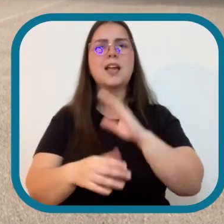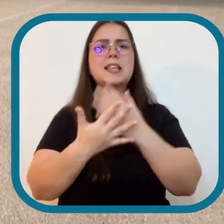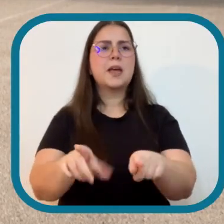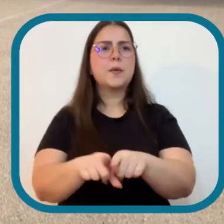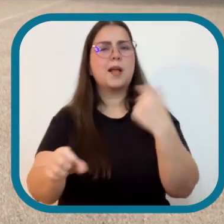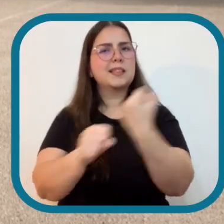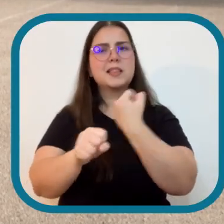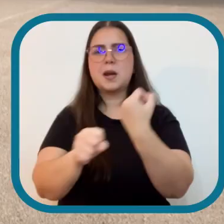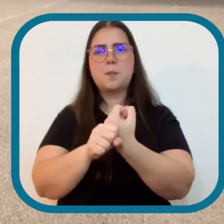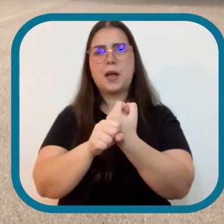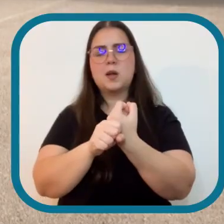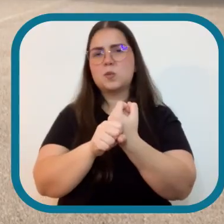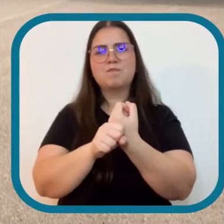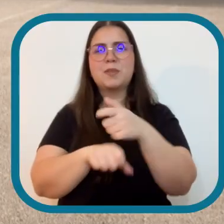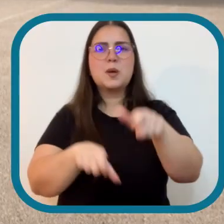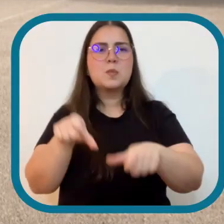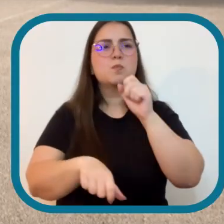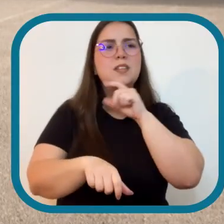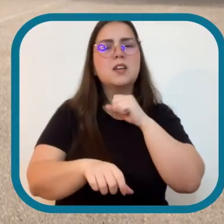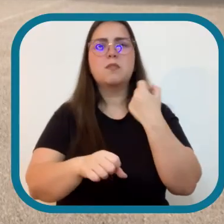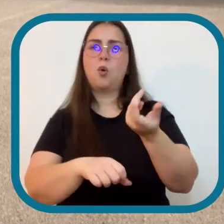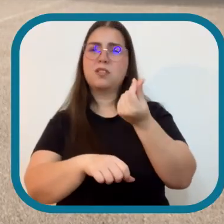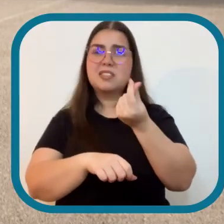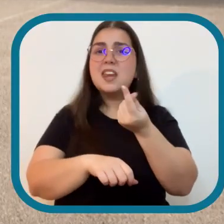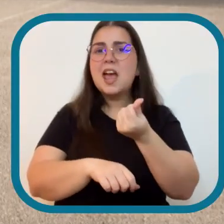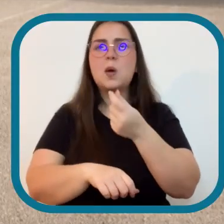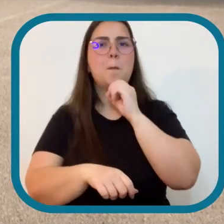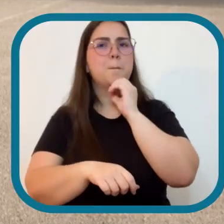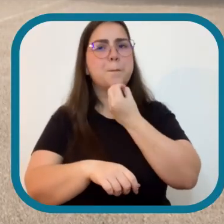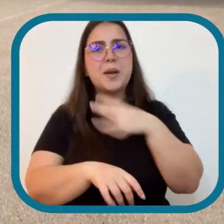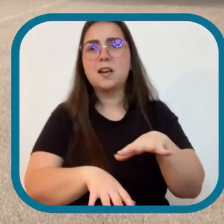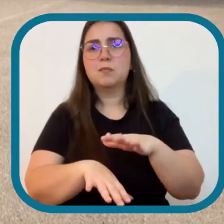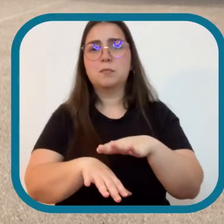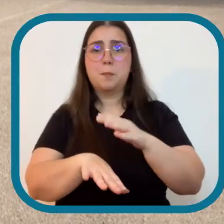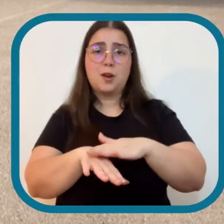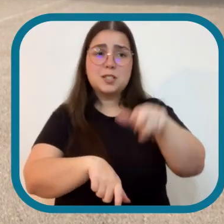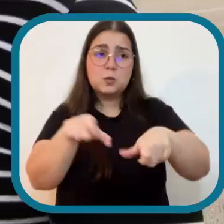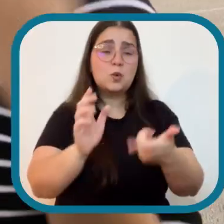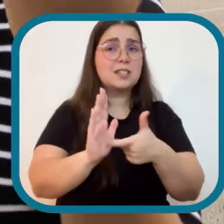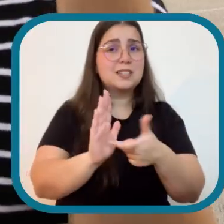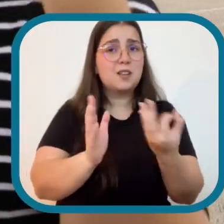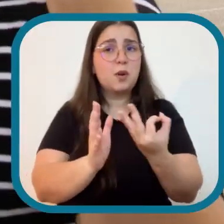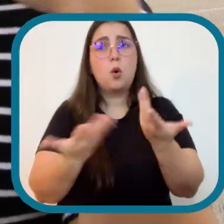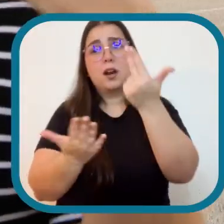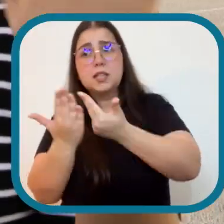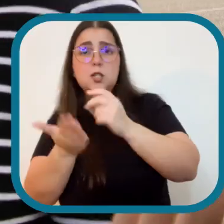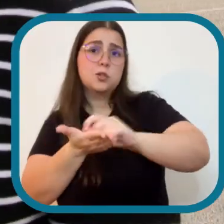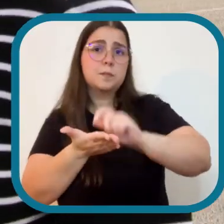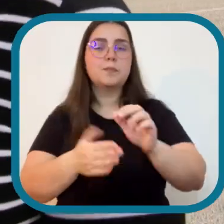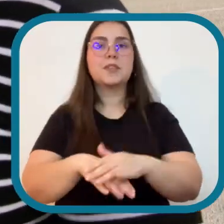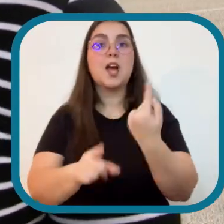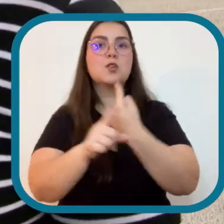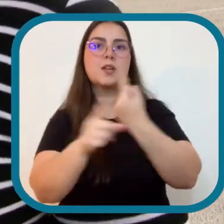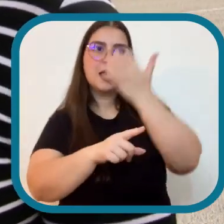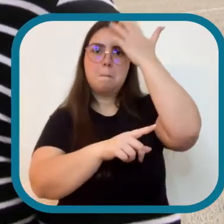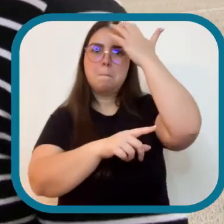trabalho e até pode roubar carreiras ou dinheiro a muitas pessoas que precisam, especialmente estes artistas e autores. Tudo o que vem da mente humana